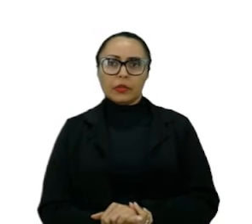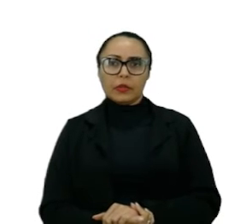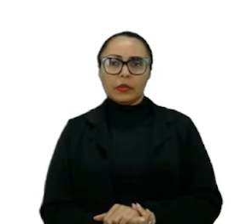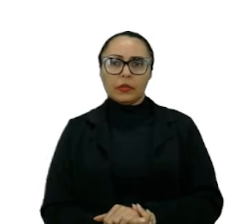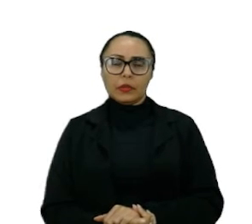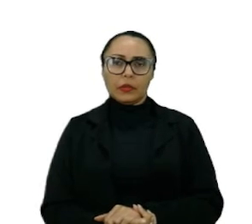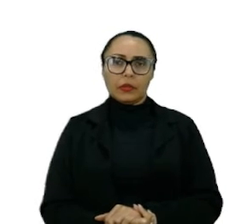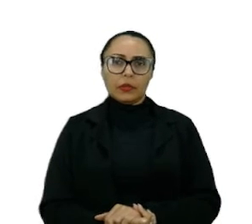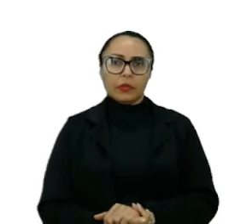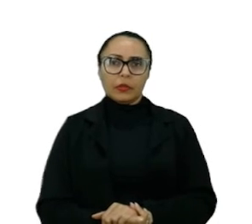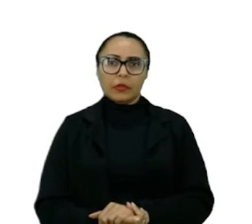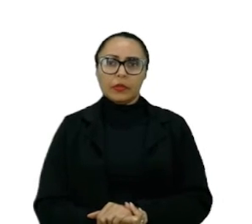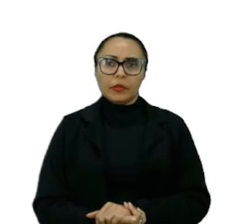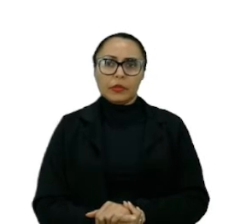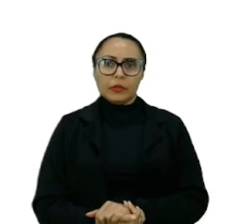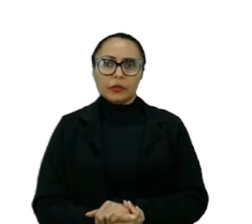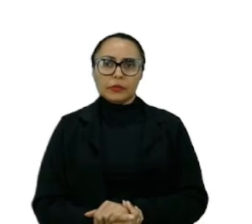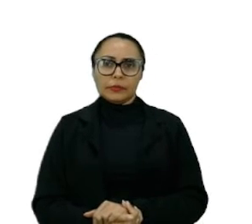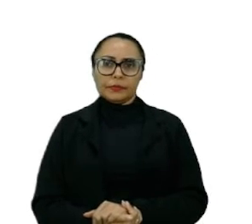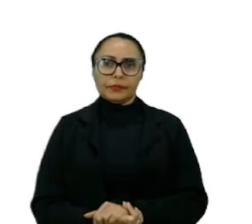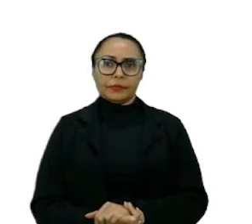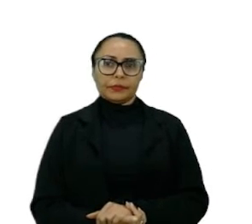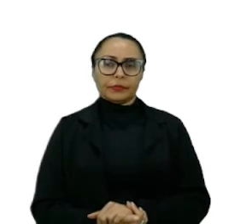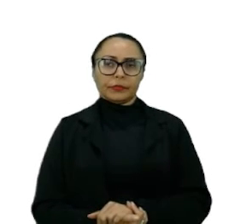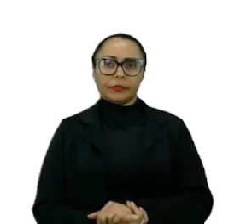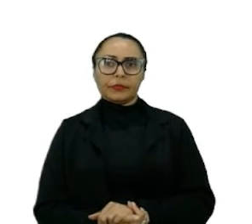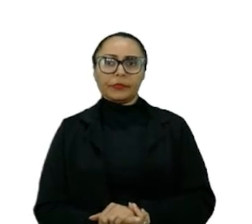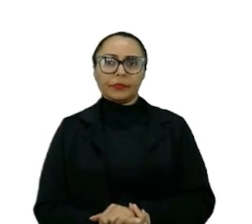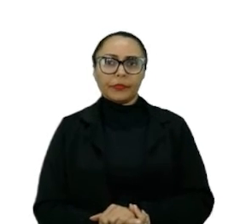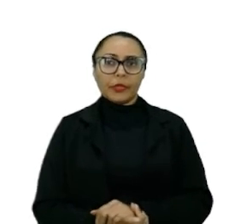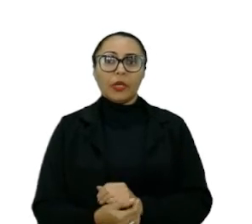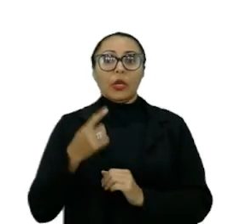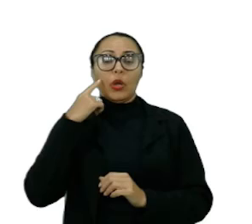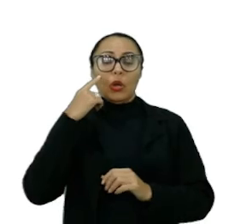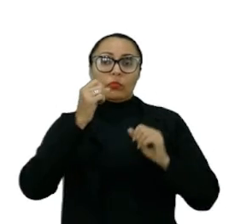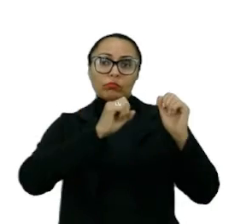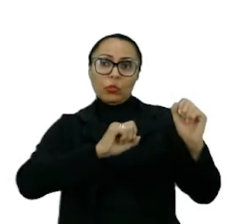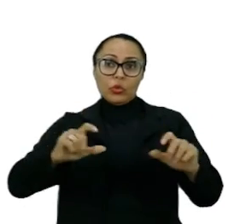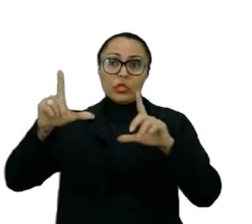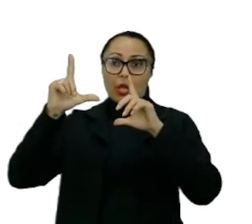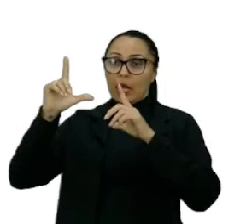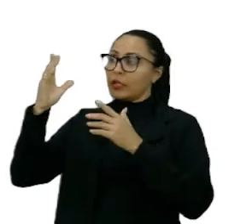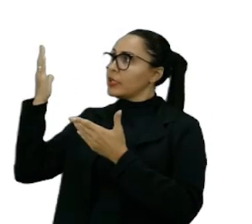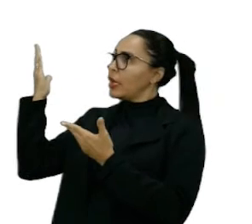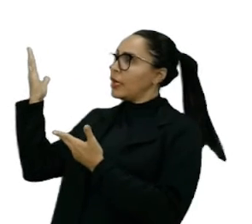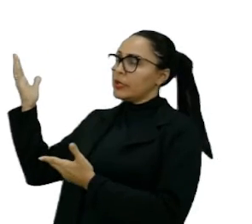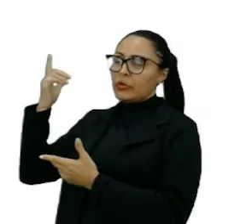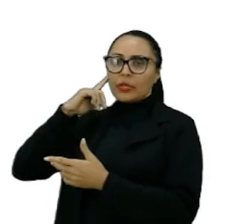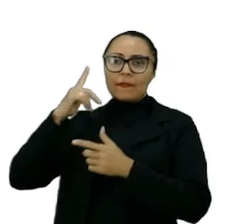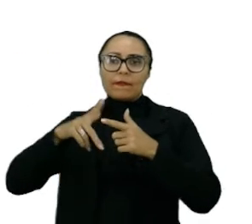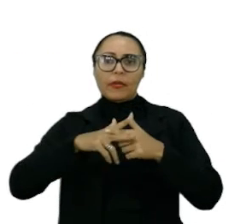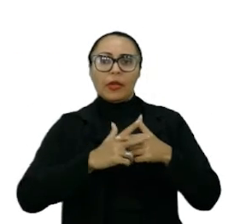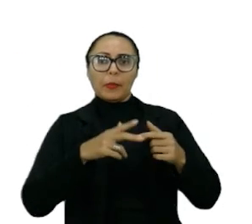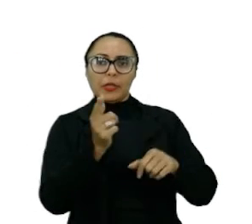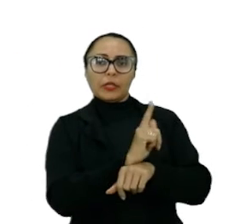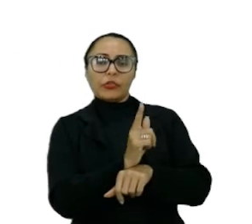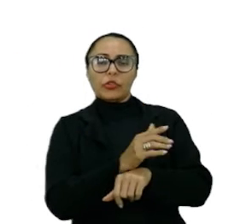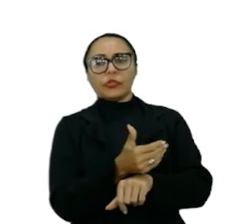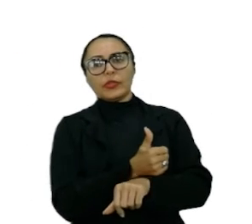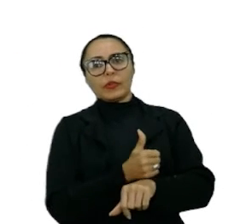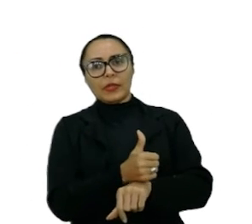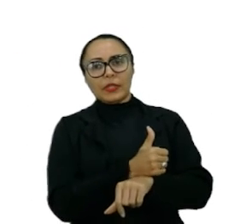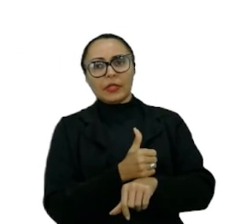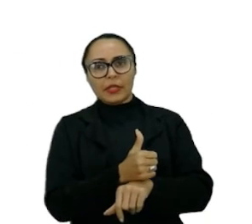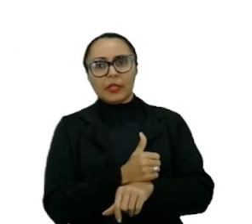na tua tela o slide sobre as ferramentas da gestão da qualidade. Uma